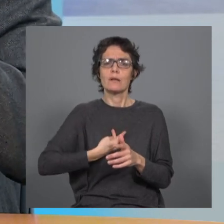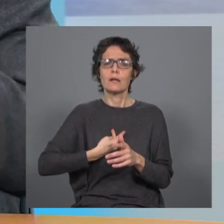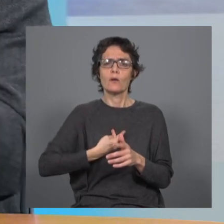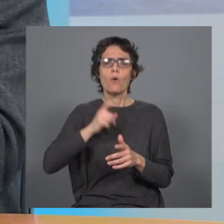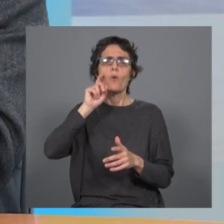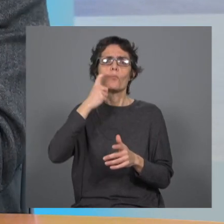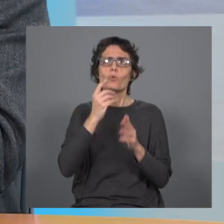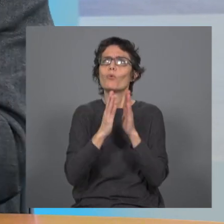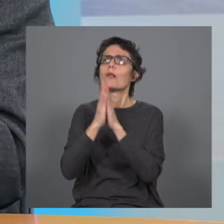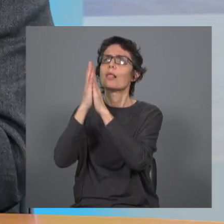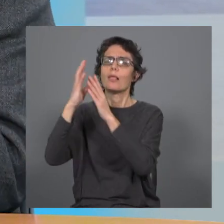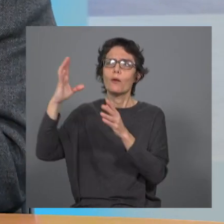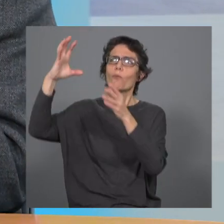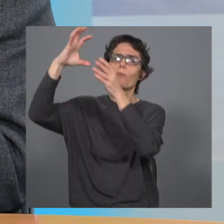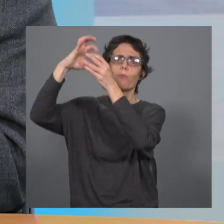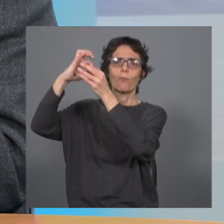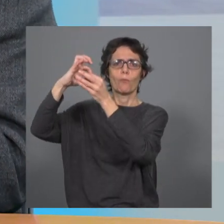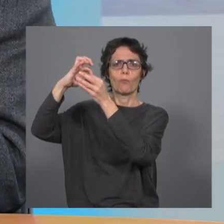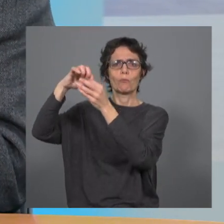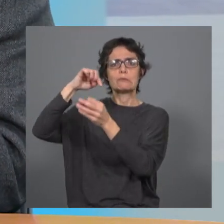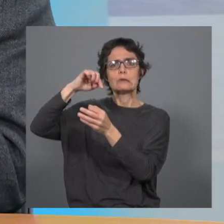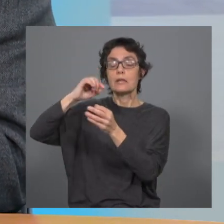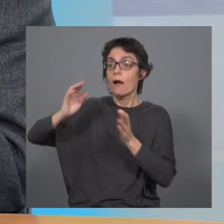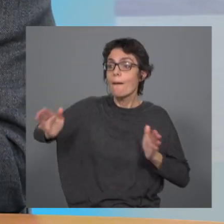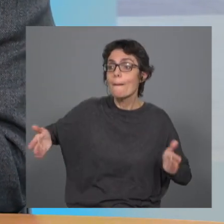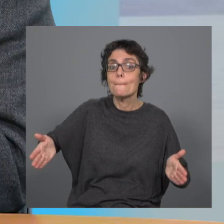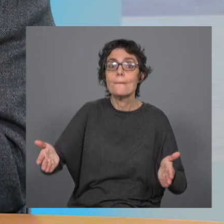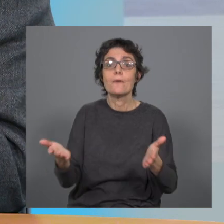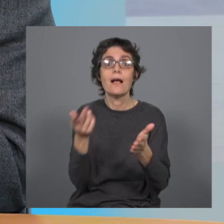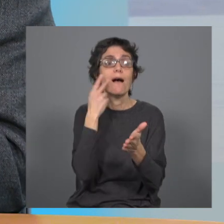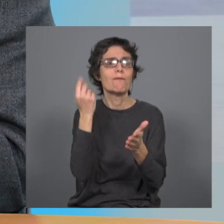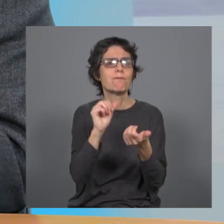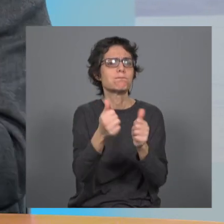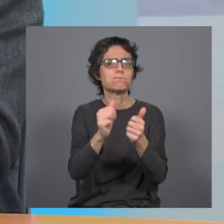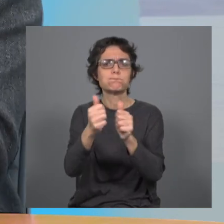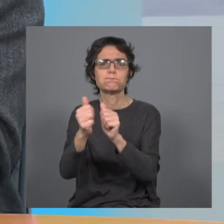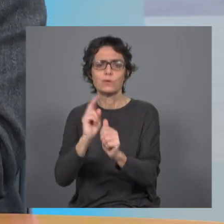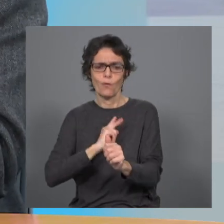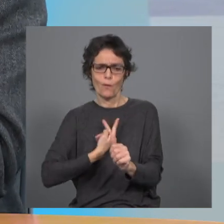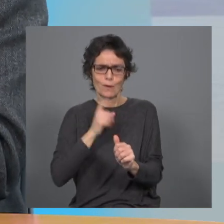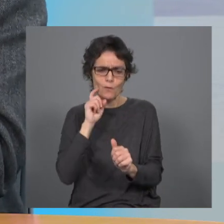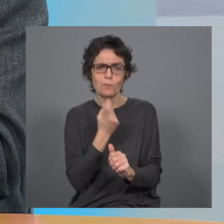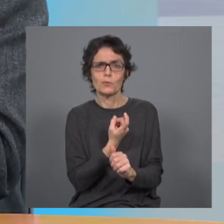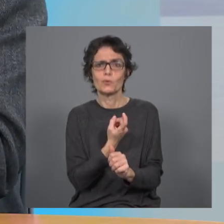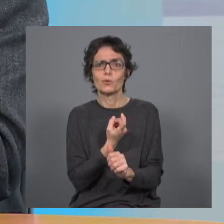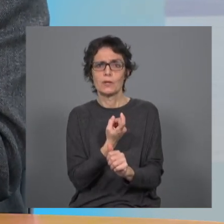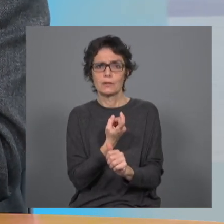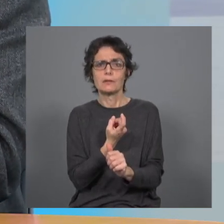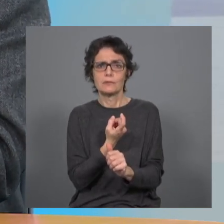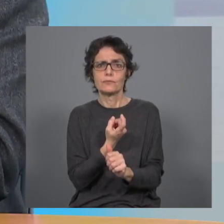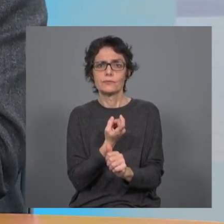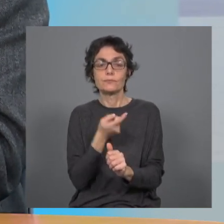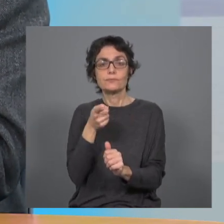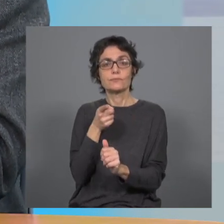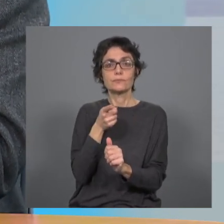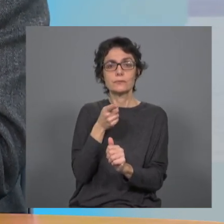um ambiente de convite a uma mudança de vida, a uma conversão, e esse seria até o sentido, vamos dizer assim,